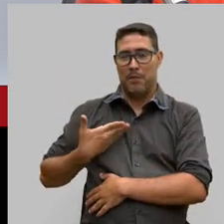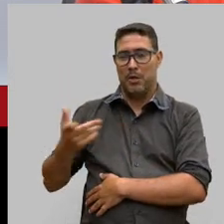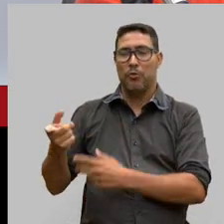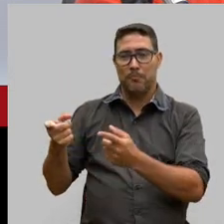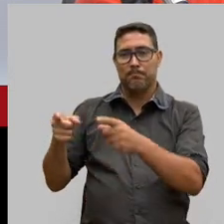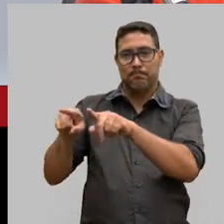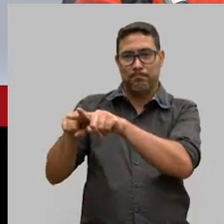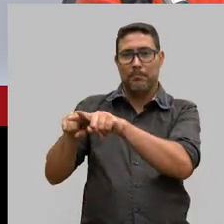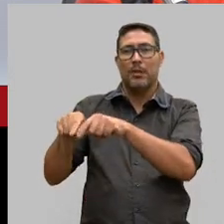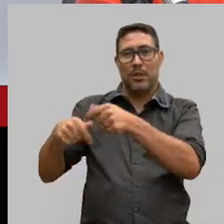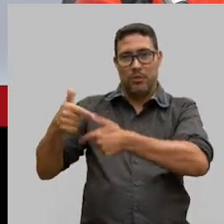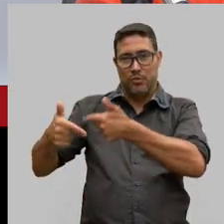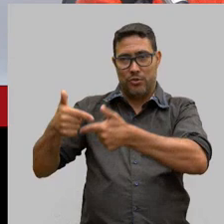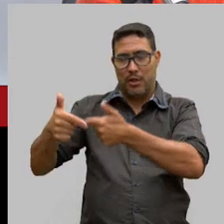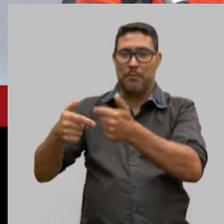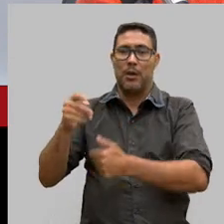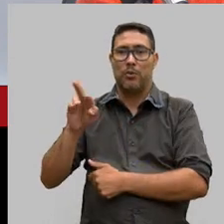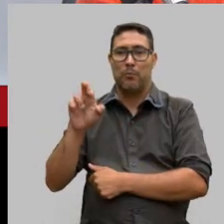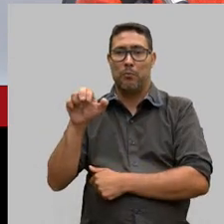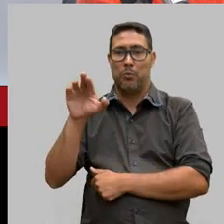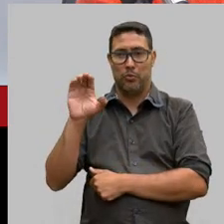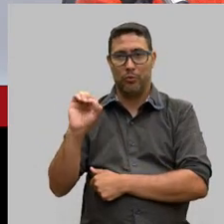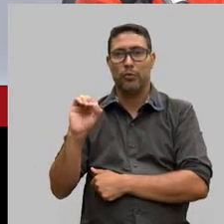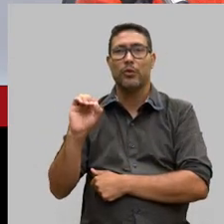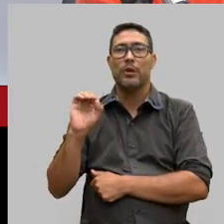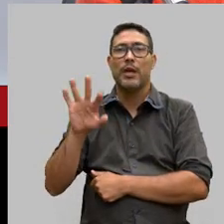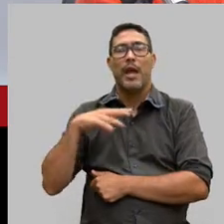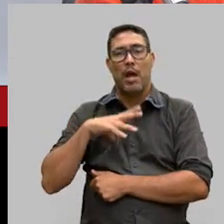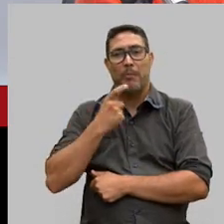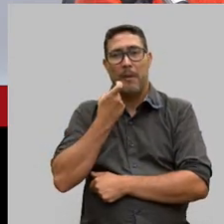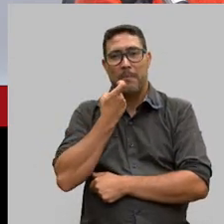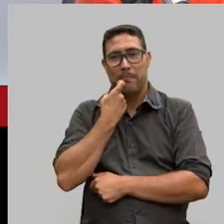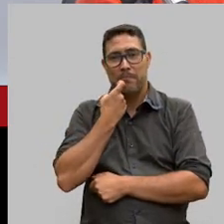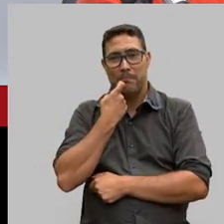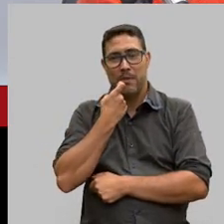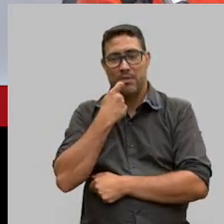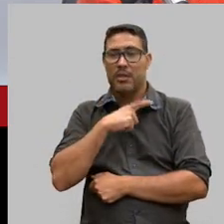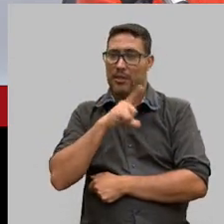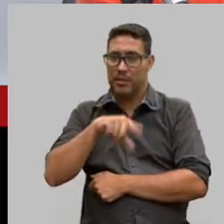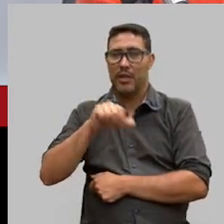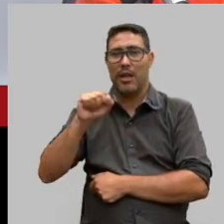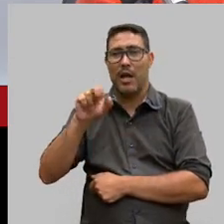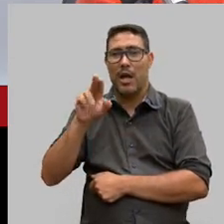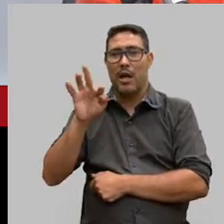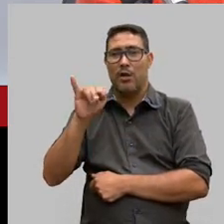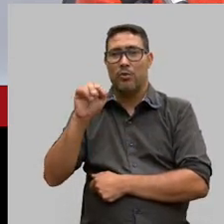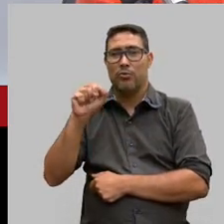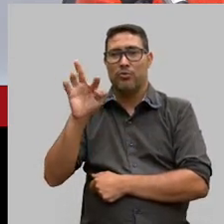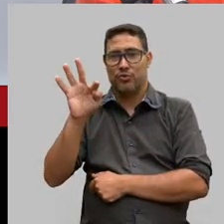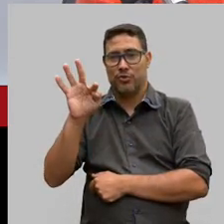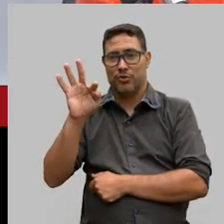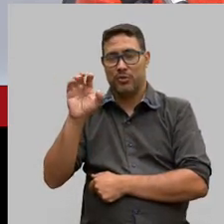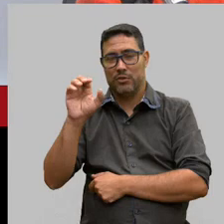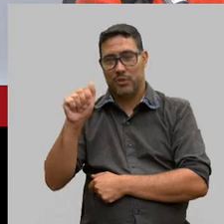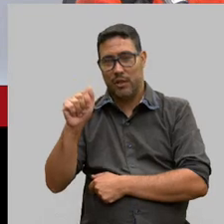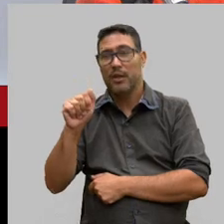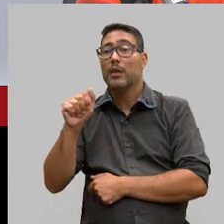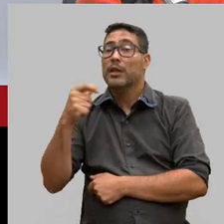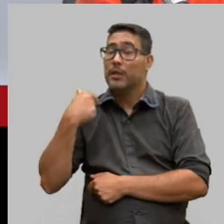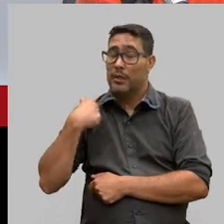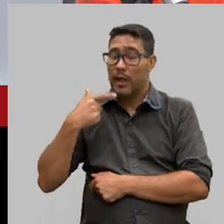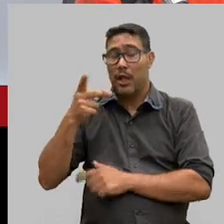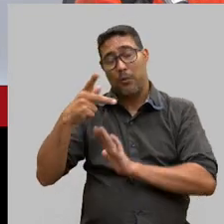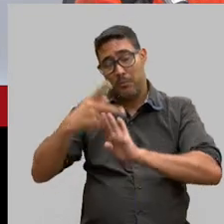trabalho Bruno Grossi é uma peixinha autista onde nós desenvolvemos um projeto para levar para dentro das